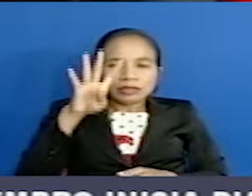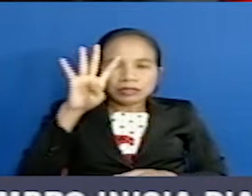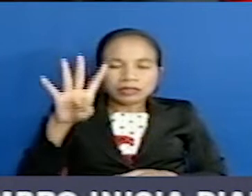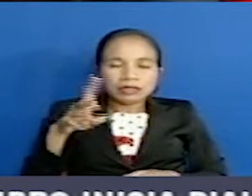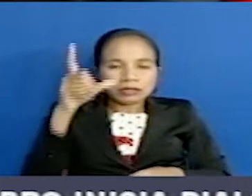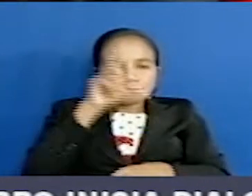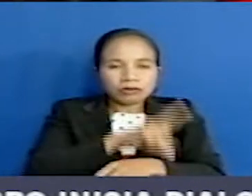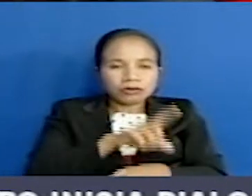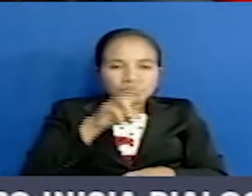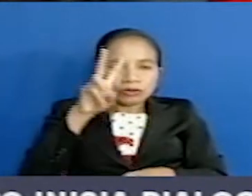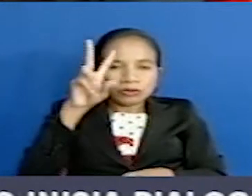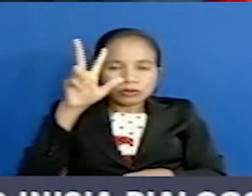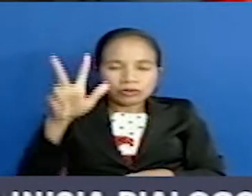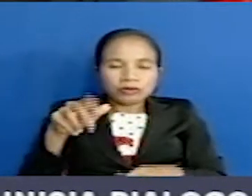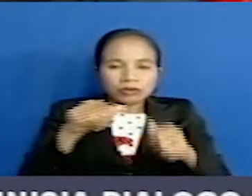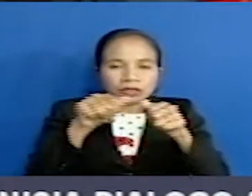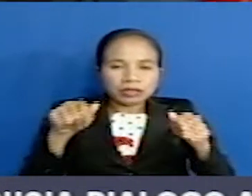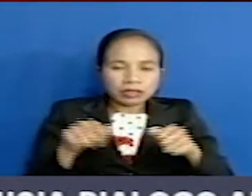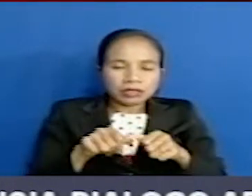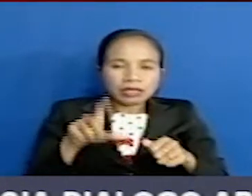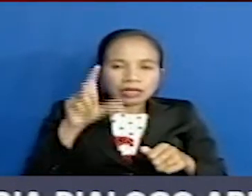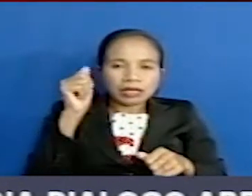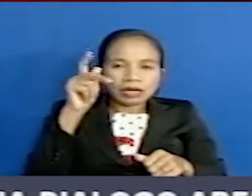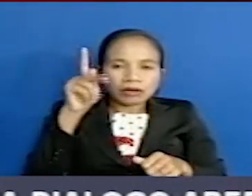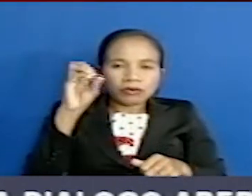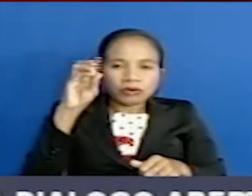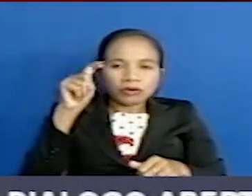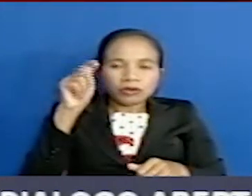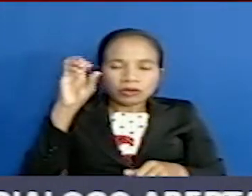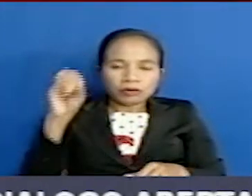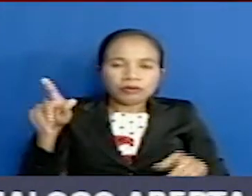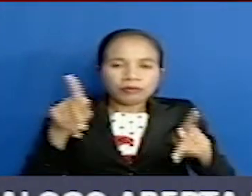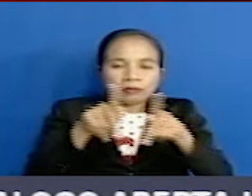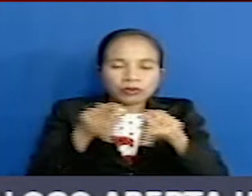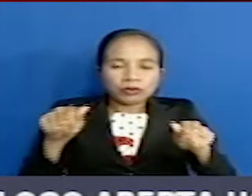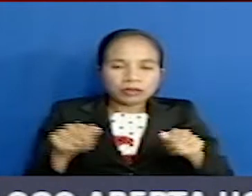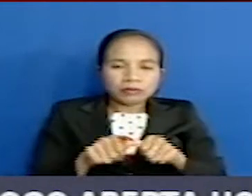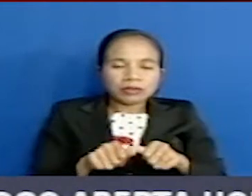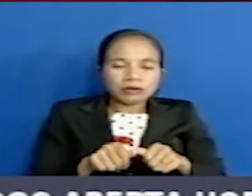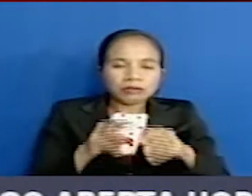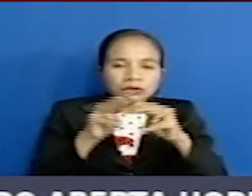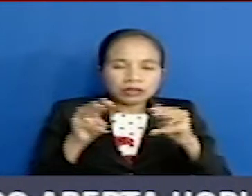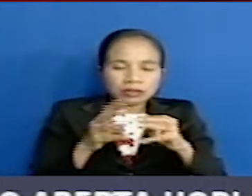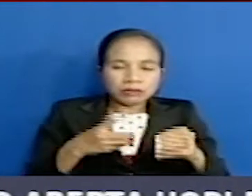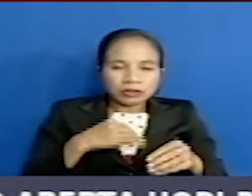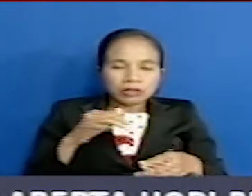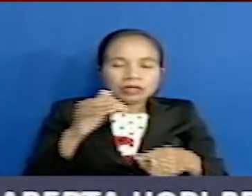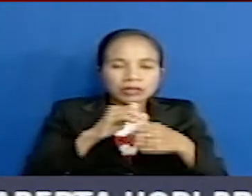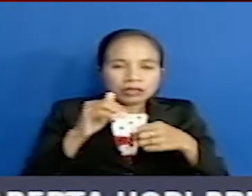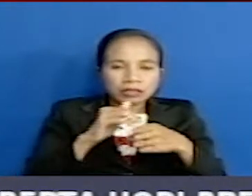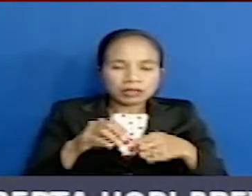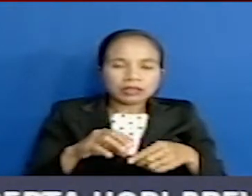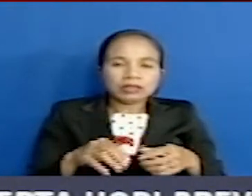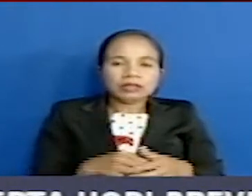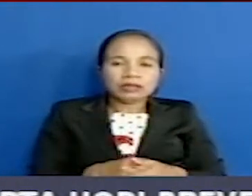durante Lorontolu e a aldeia Lakoto, Suku Balibar, posto administrativo na Infeto, município de Ili, ato treina voluntário Civite